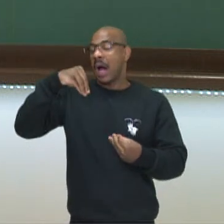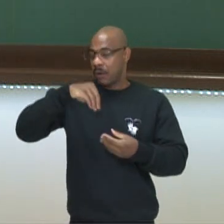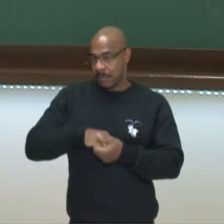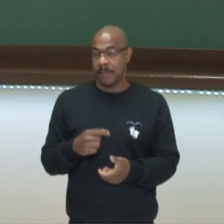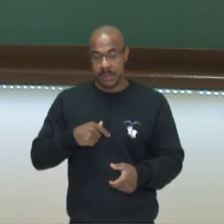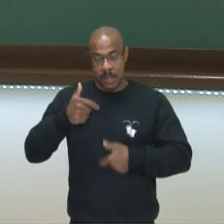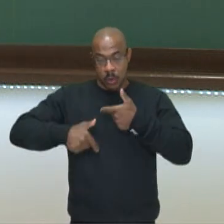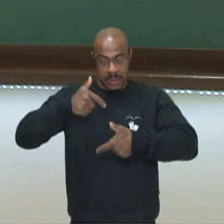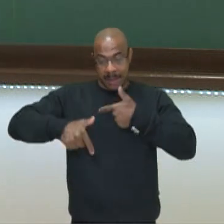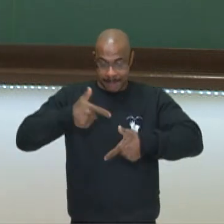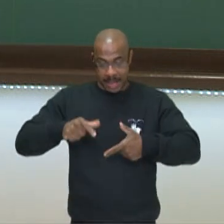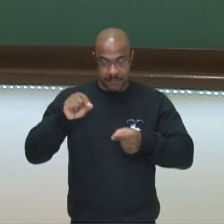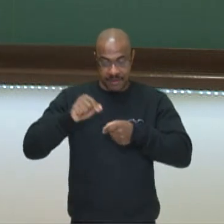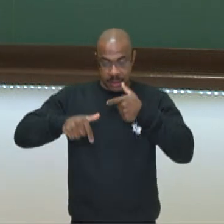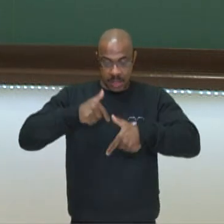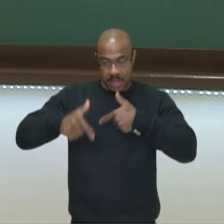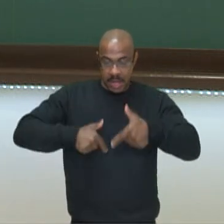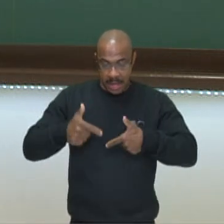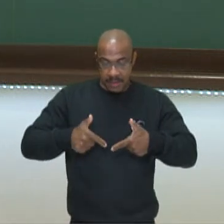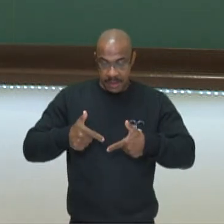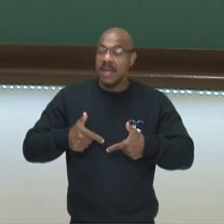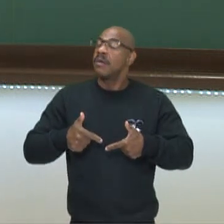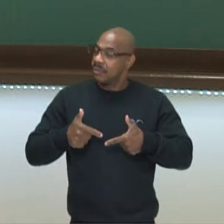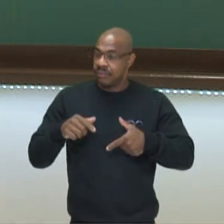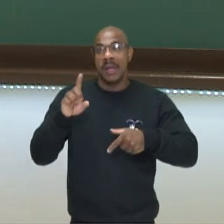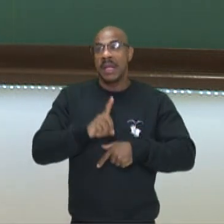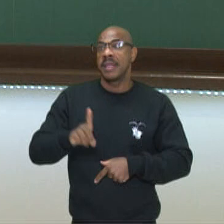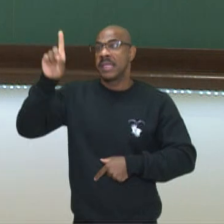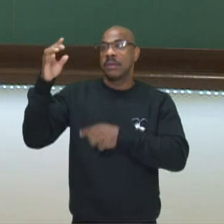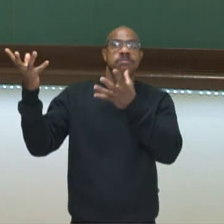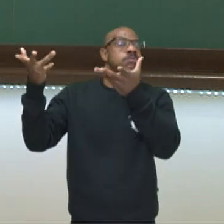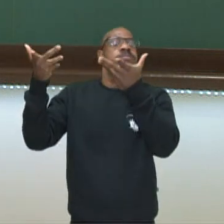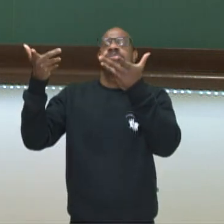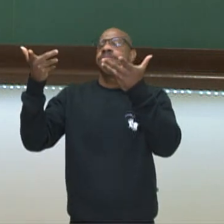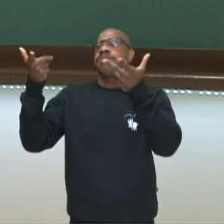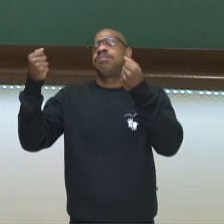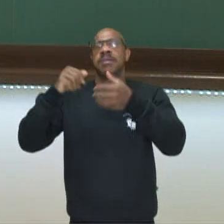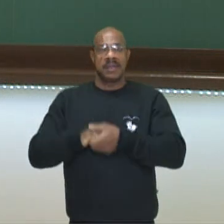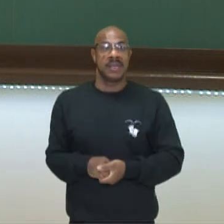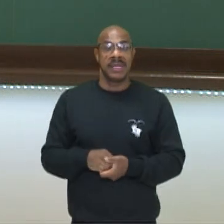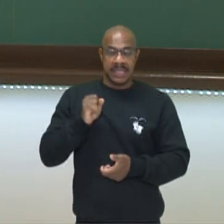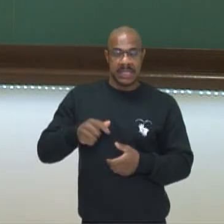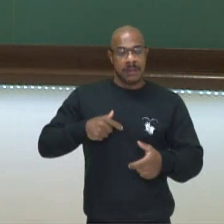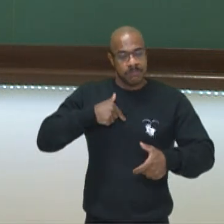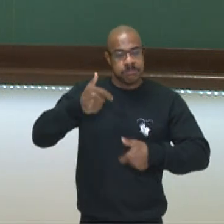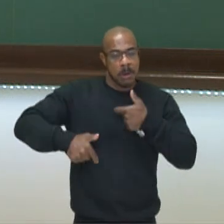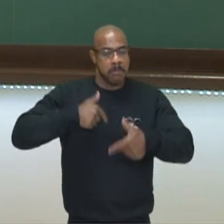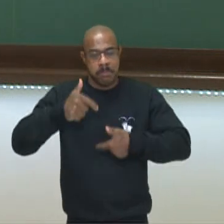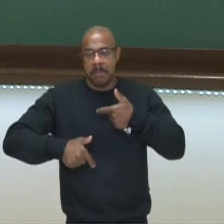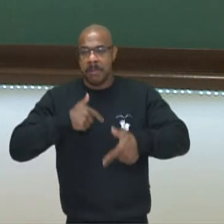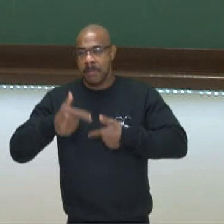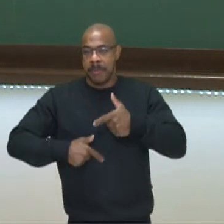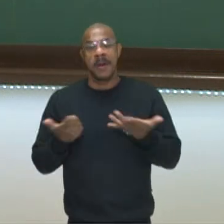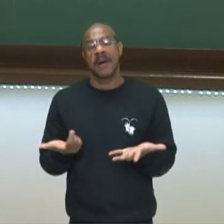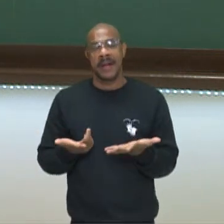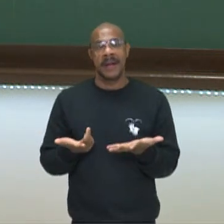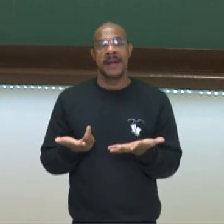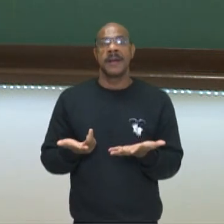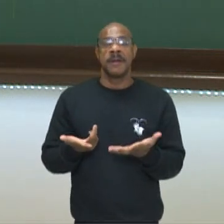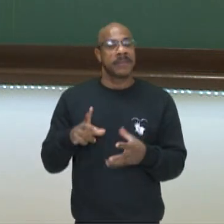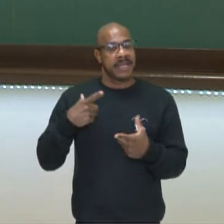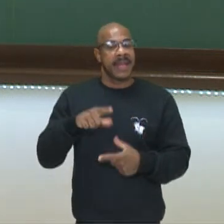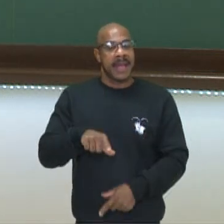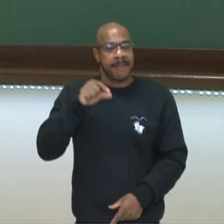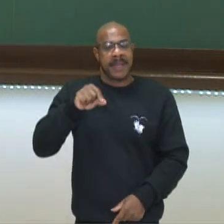Deus. Se esses colonos enriquecessem em vida, é sinônimo de que eles haviam trabalhado, né, agradado a Deus e eram merecedores